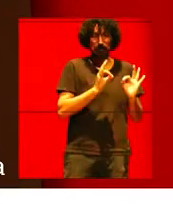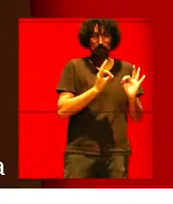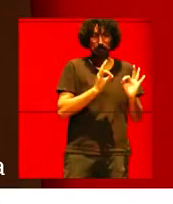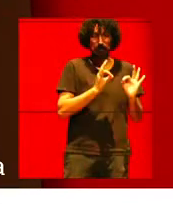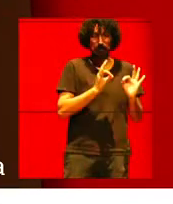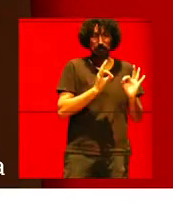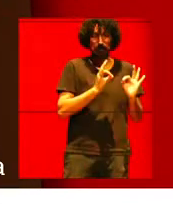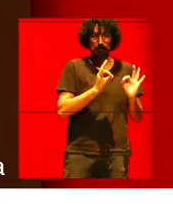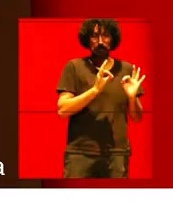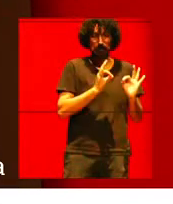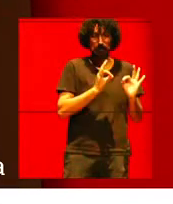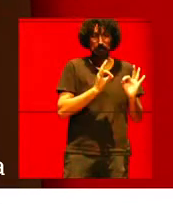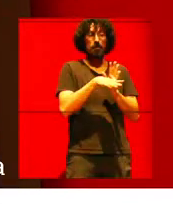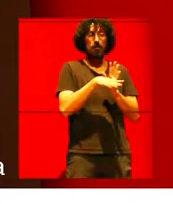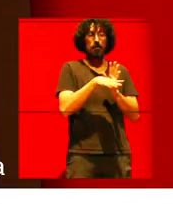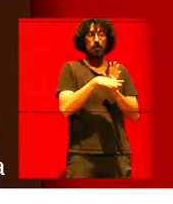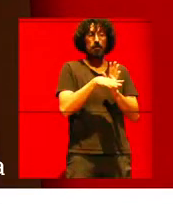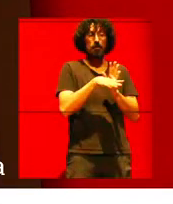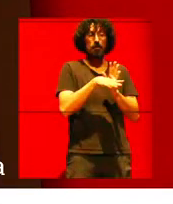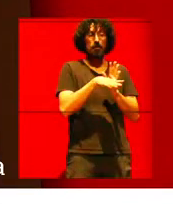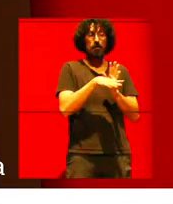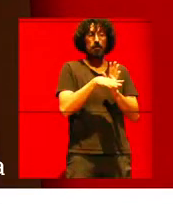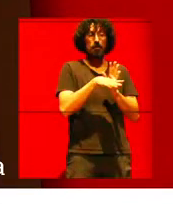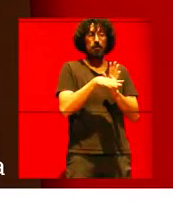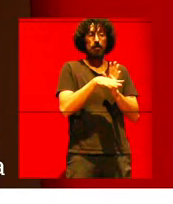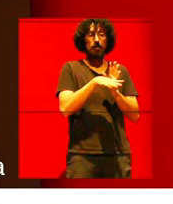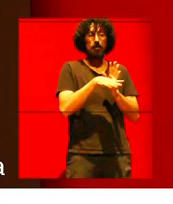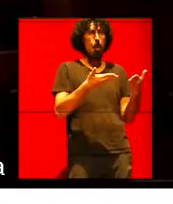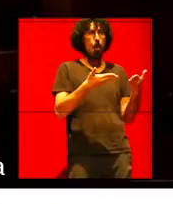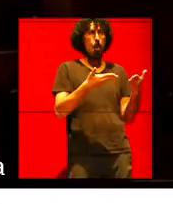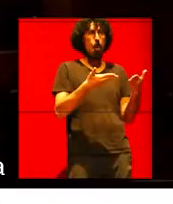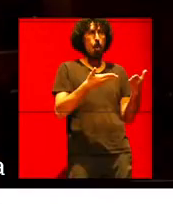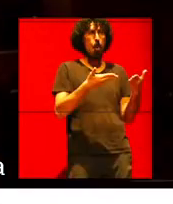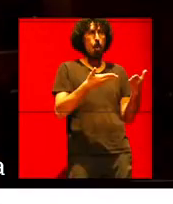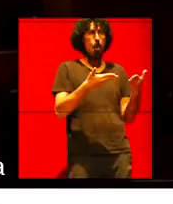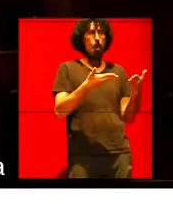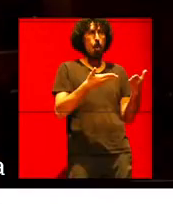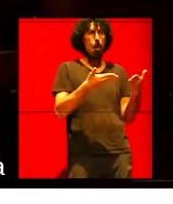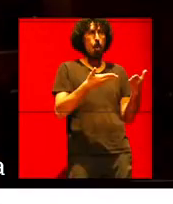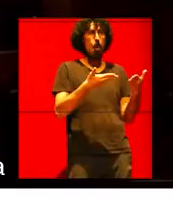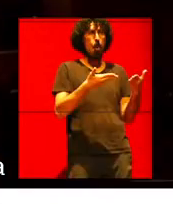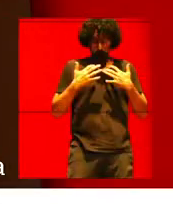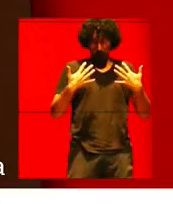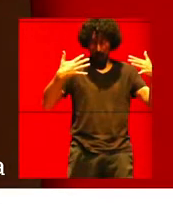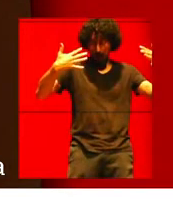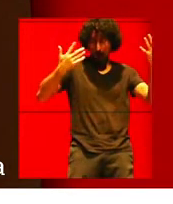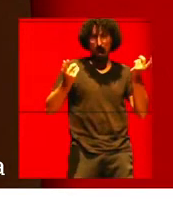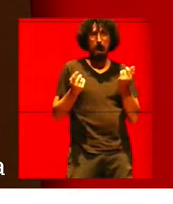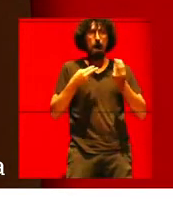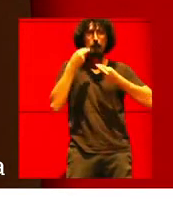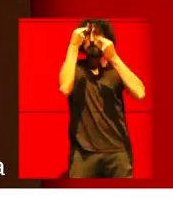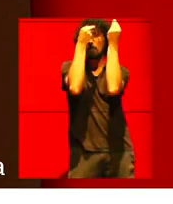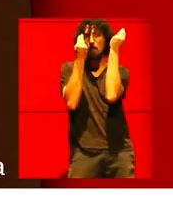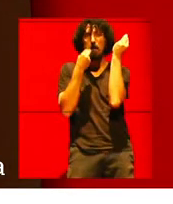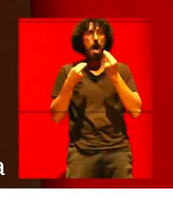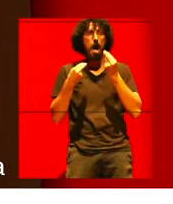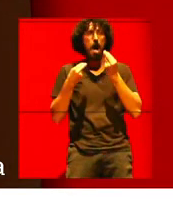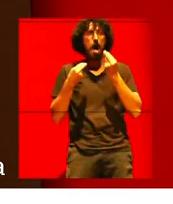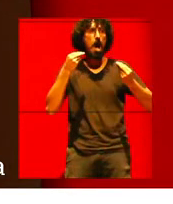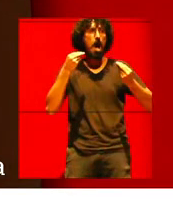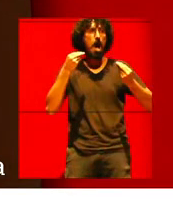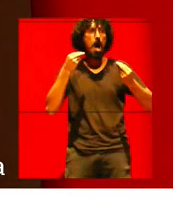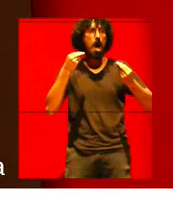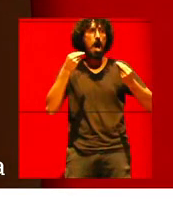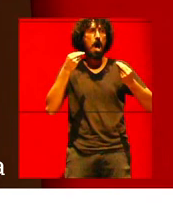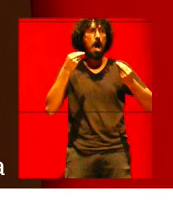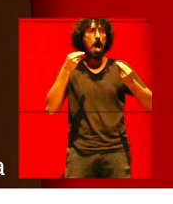eu viesse toda de preto, roupa brilhante, maquiagem pesada. Aí vocês iam dizer, nossa, essa professora está